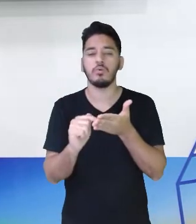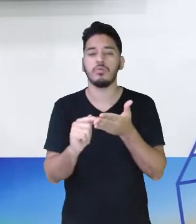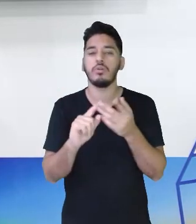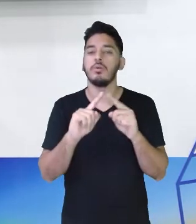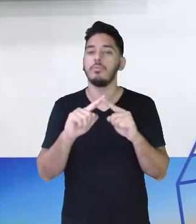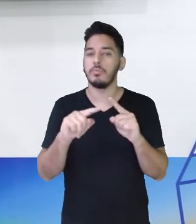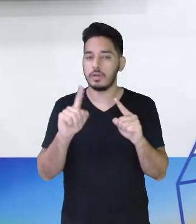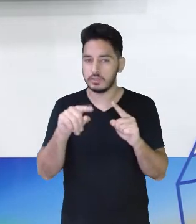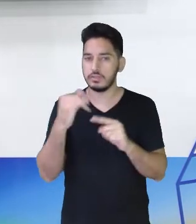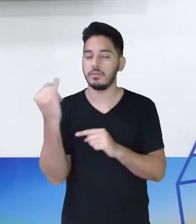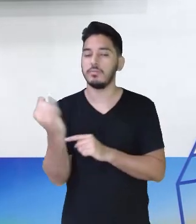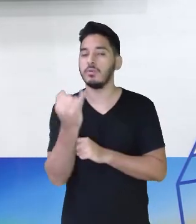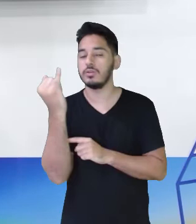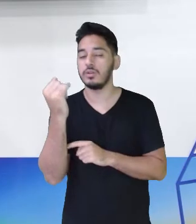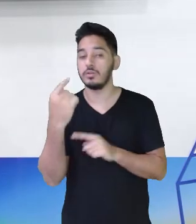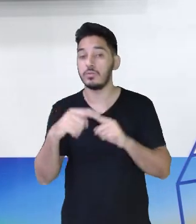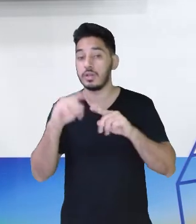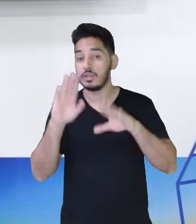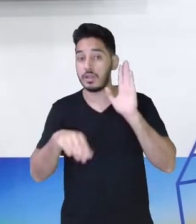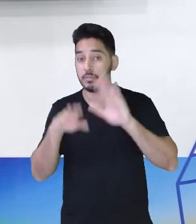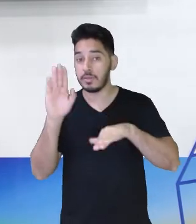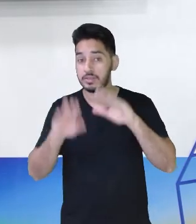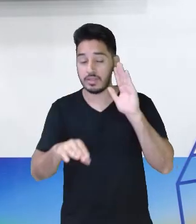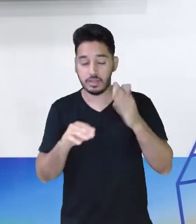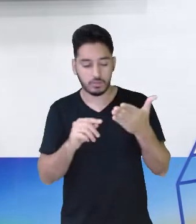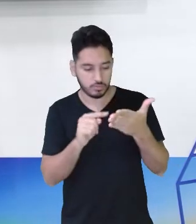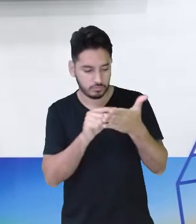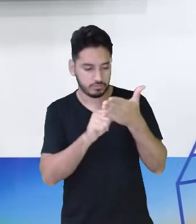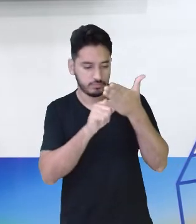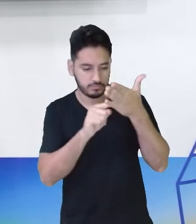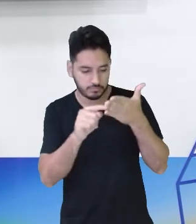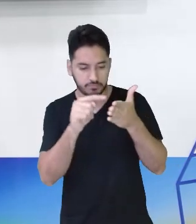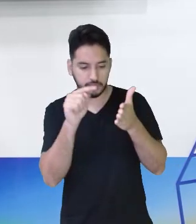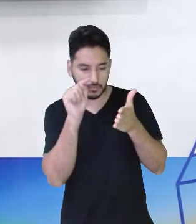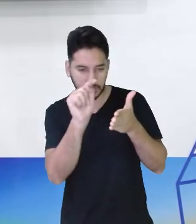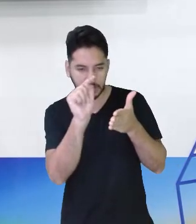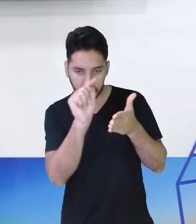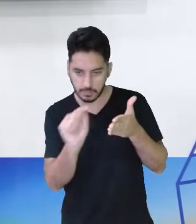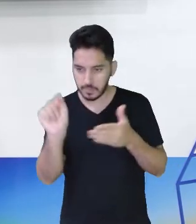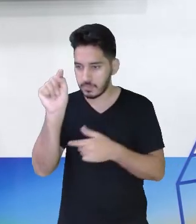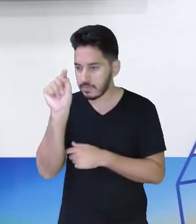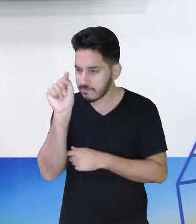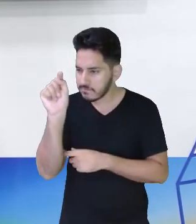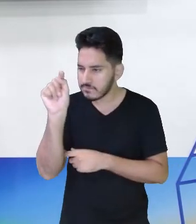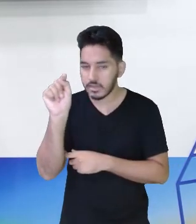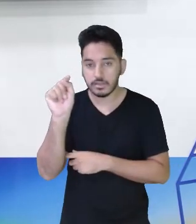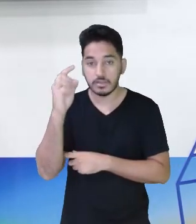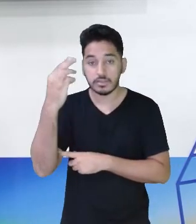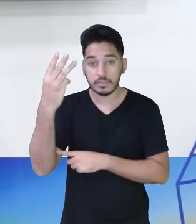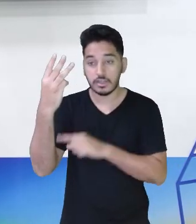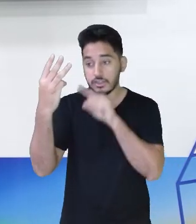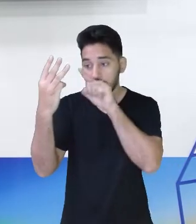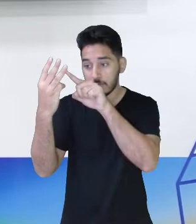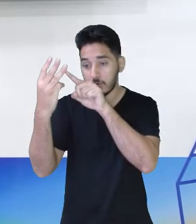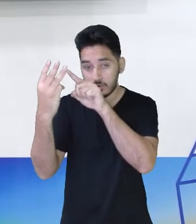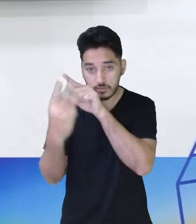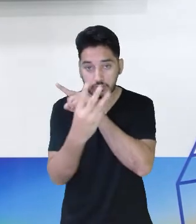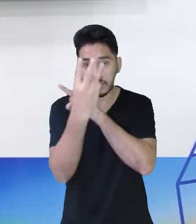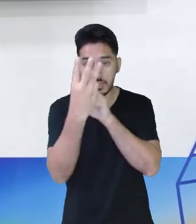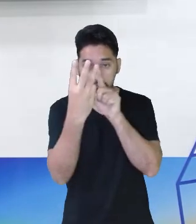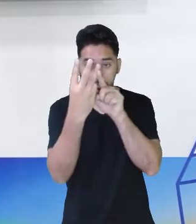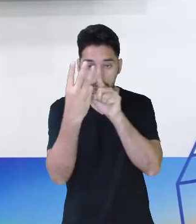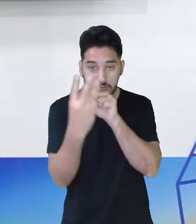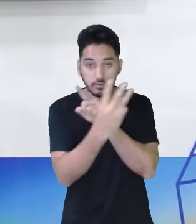toda a diferença. Porque, dependendo da classe, a minha posição, o valor do algarismo, ele é